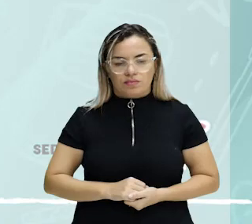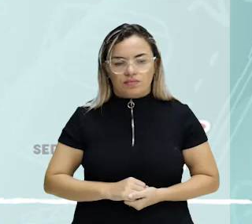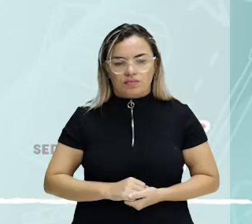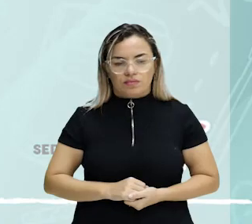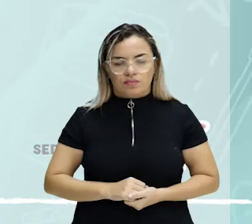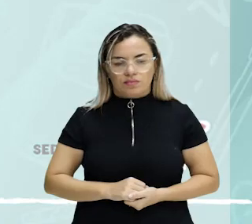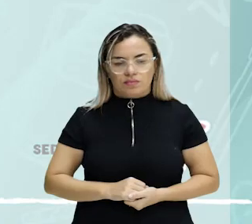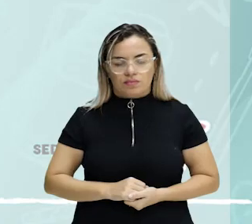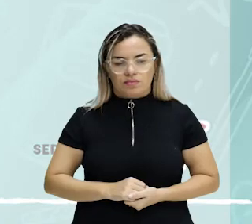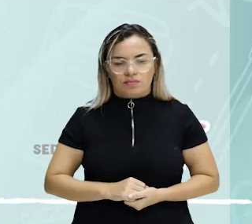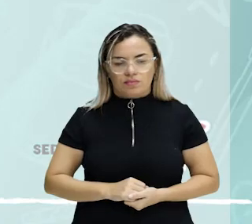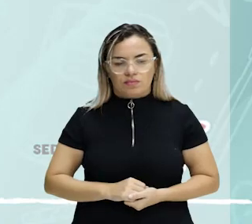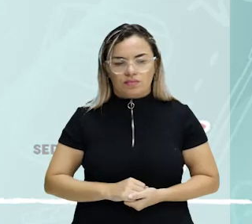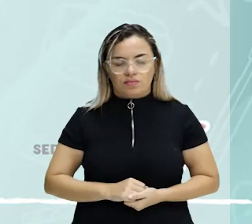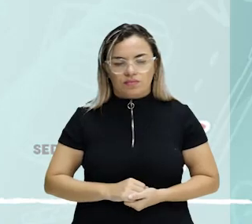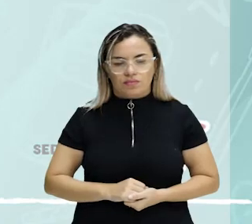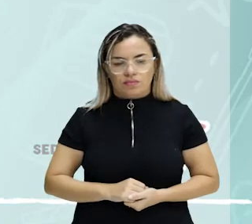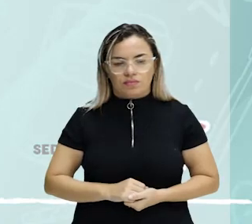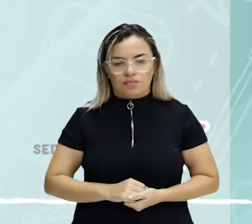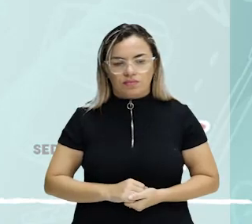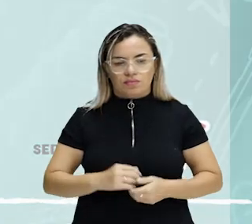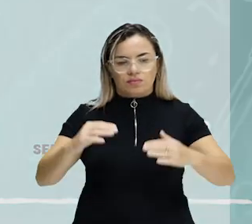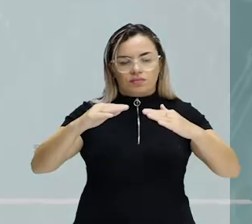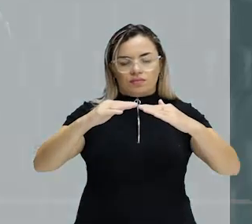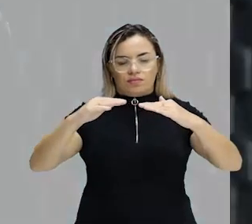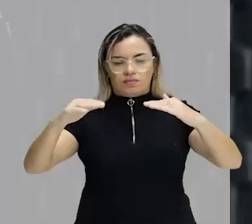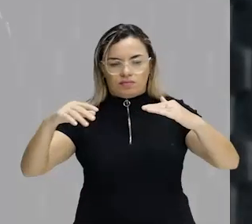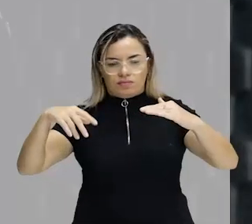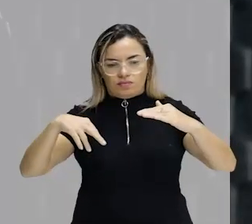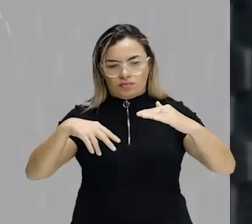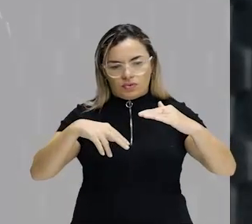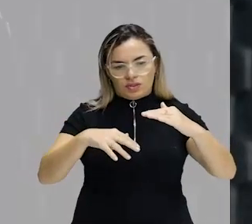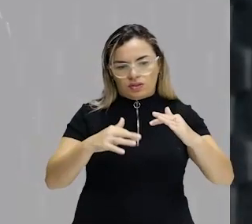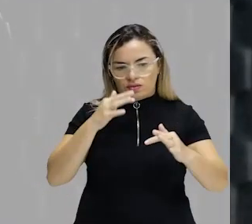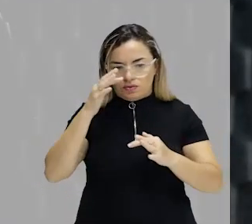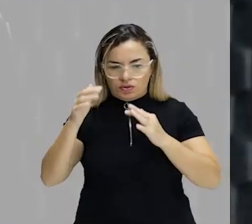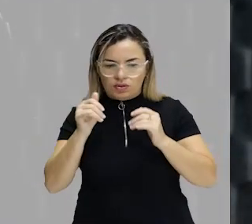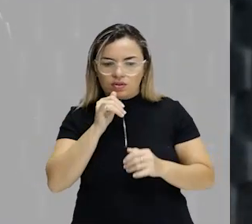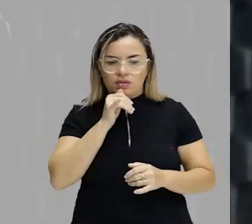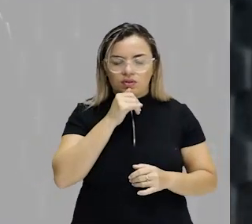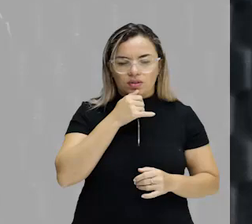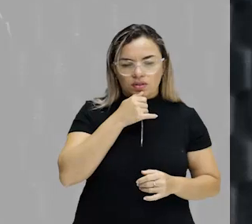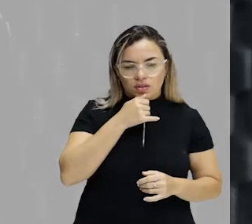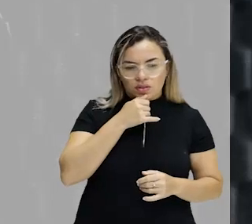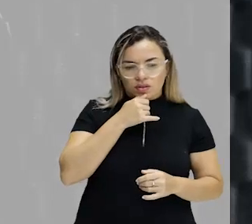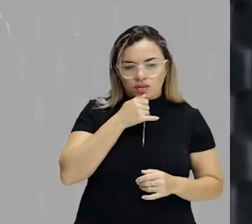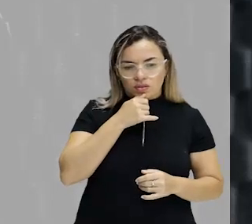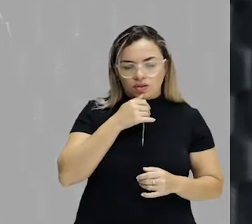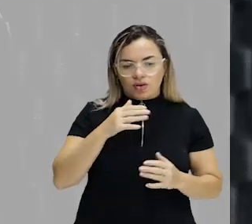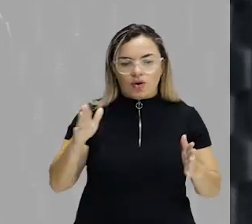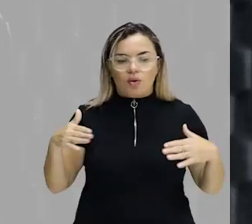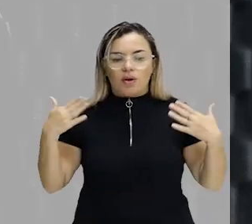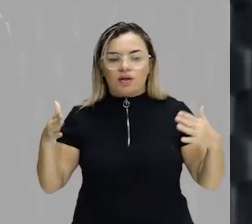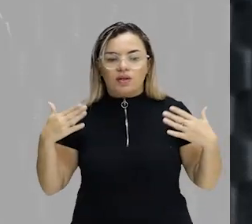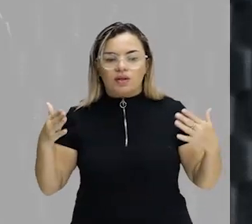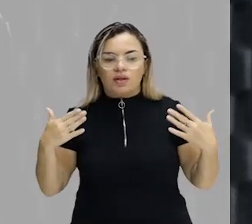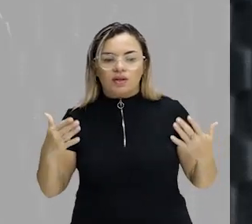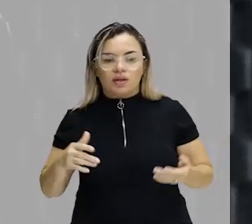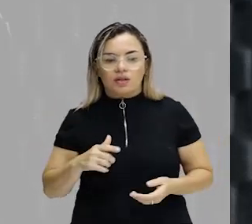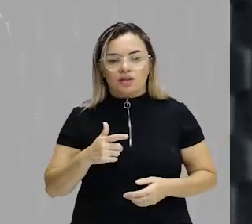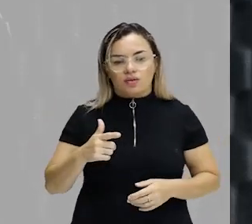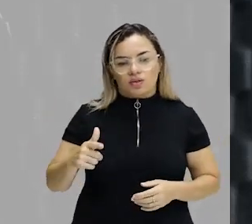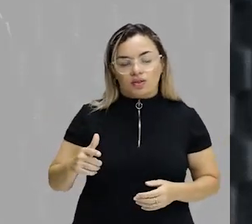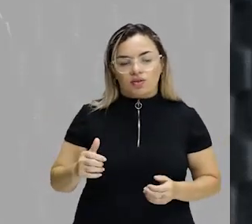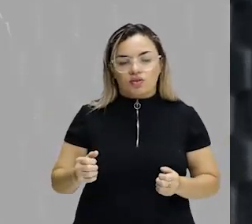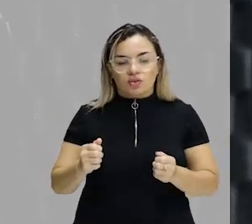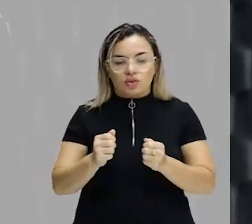de eu não ter como lutar. Bonito, né? Vinícius de Moraes que escreveu. Observaram bem, fizeram a leitura, agora vamos para